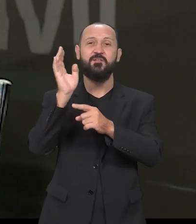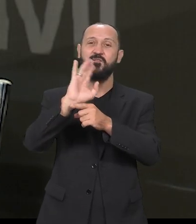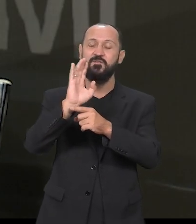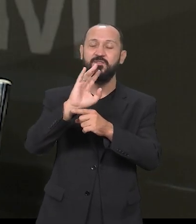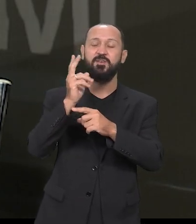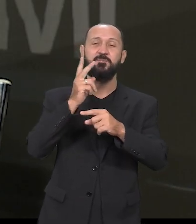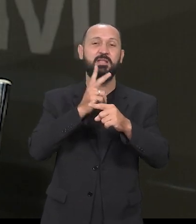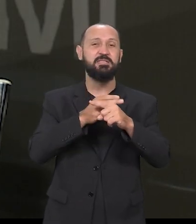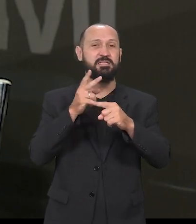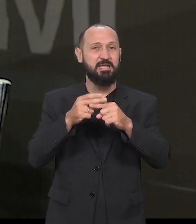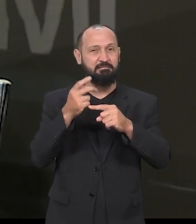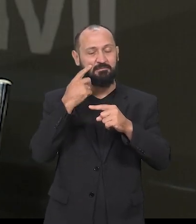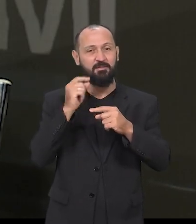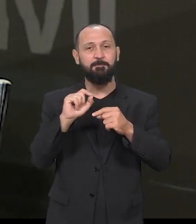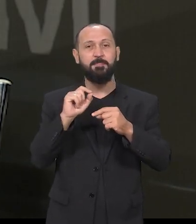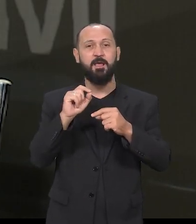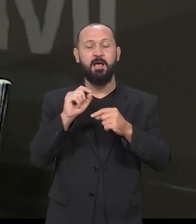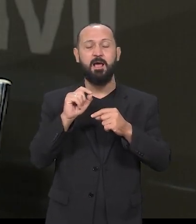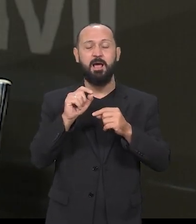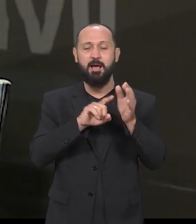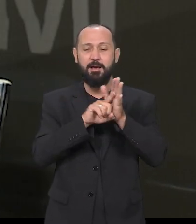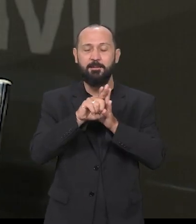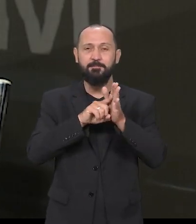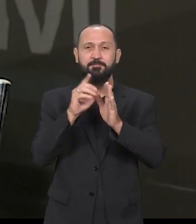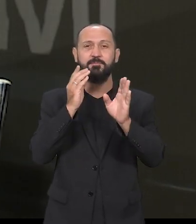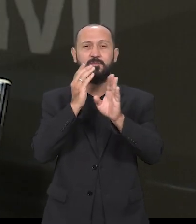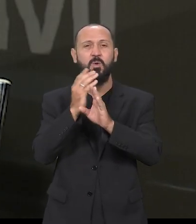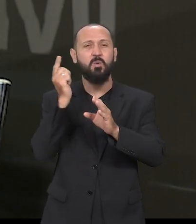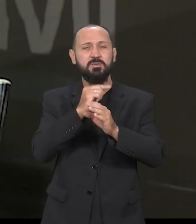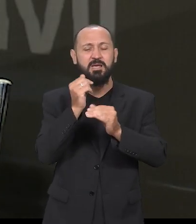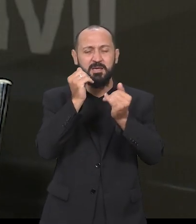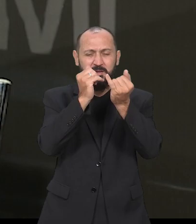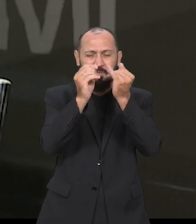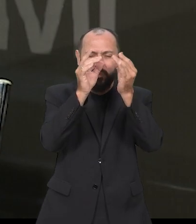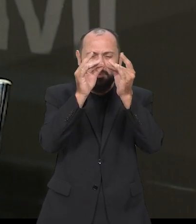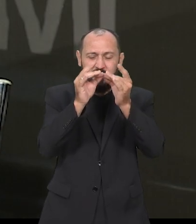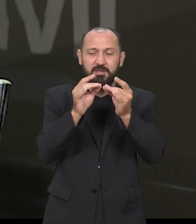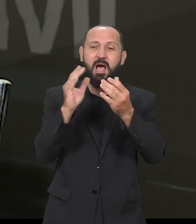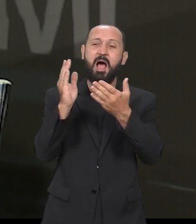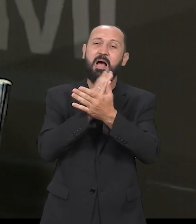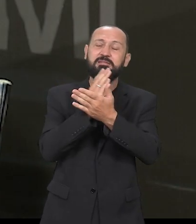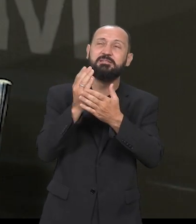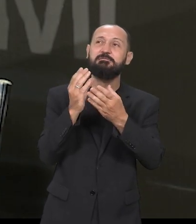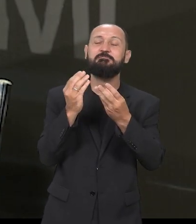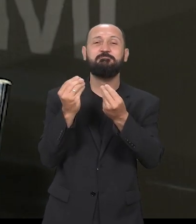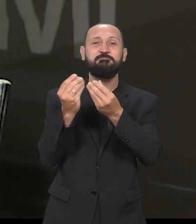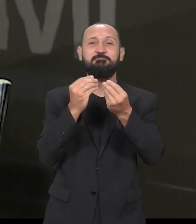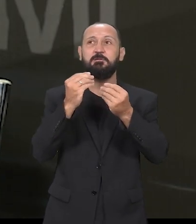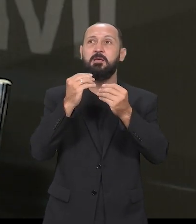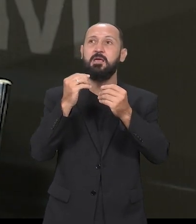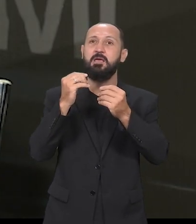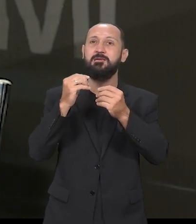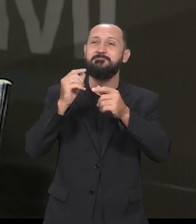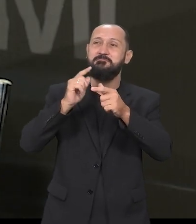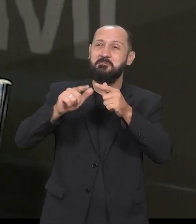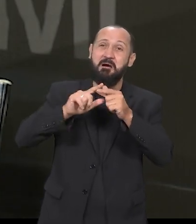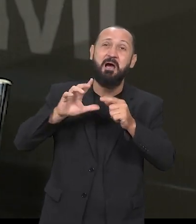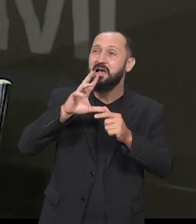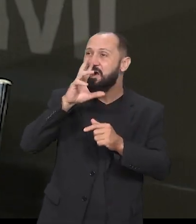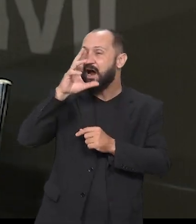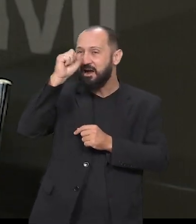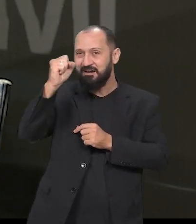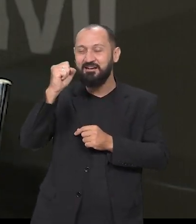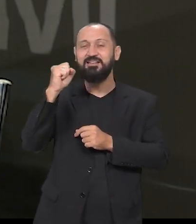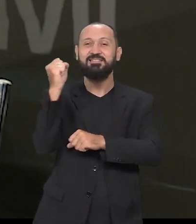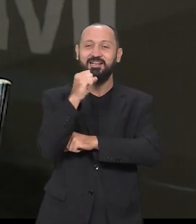filmes e séries de TV, a perícia consegue com mínimos detalhes desvendar casos assim grandiosos.